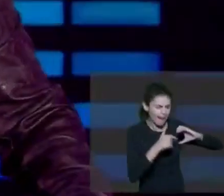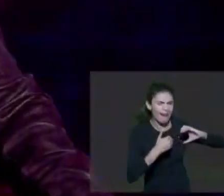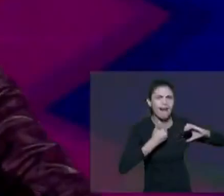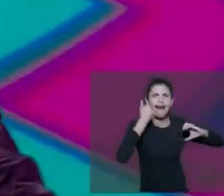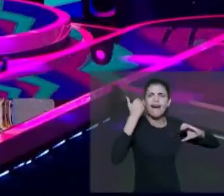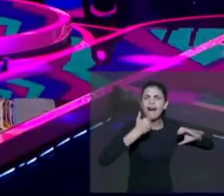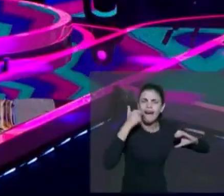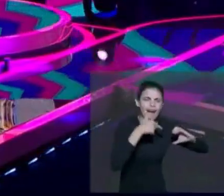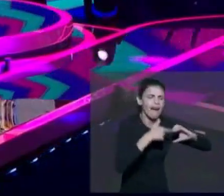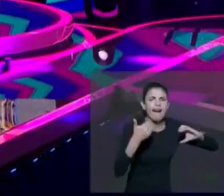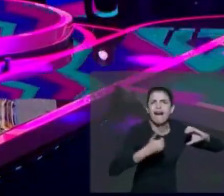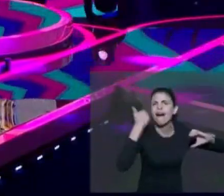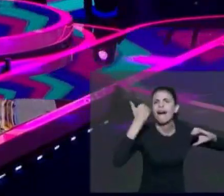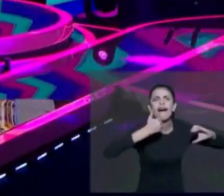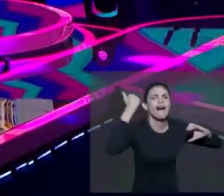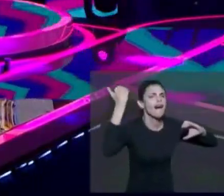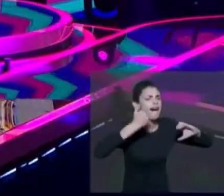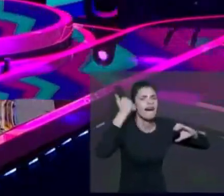vagabundo.